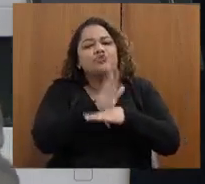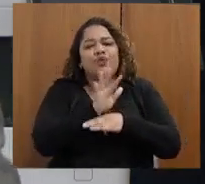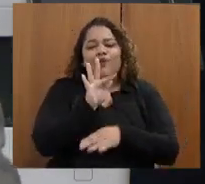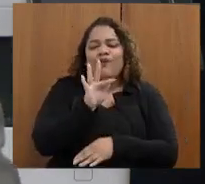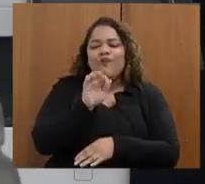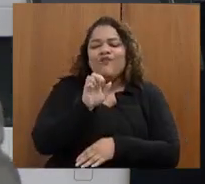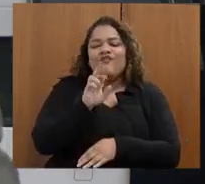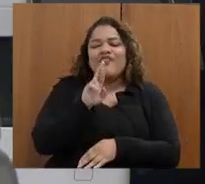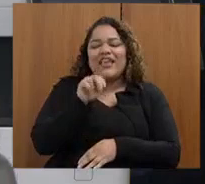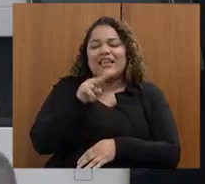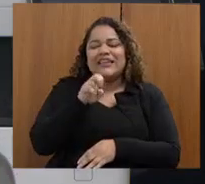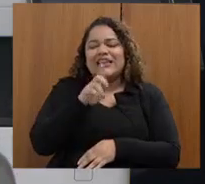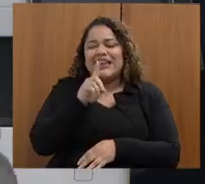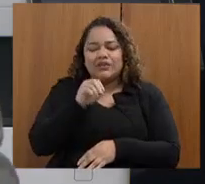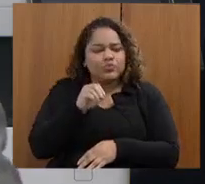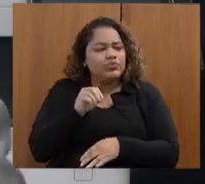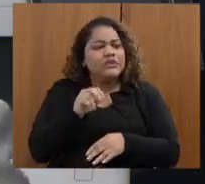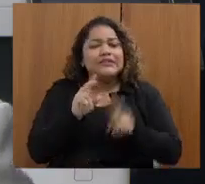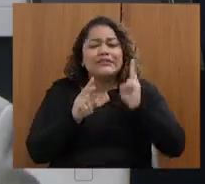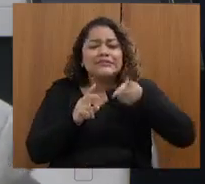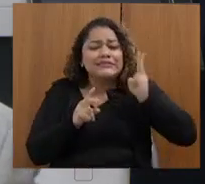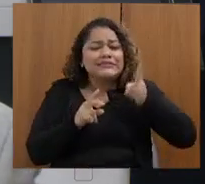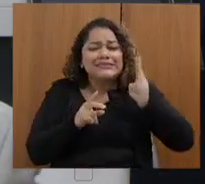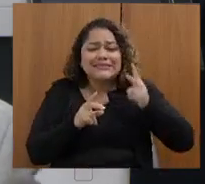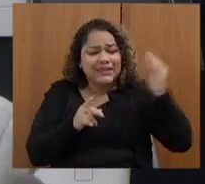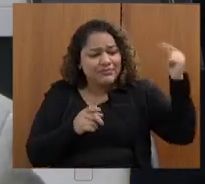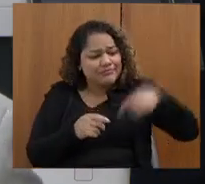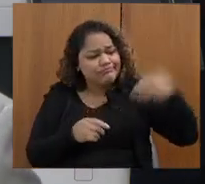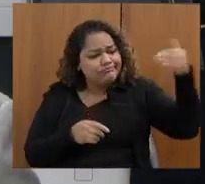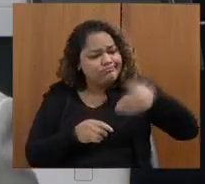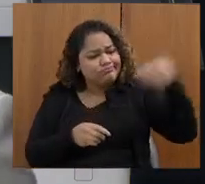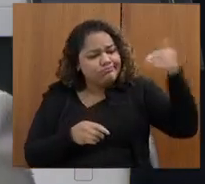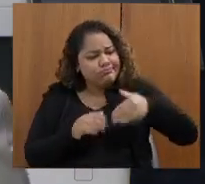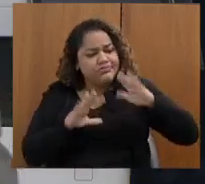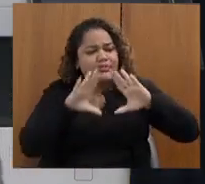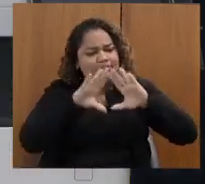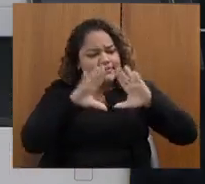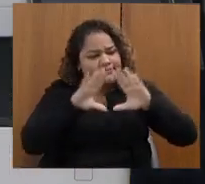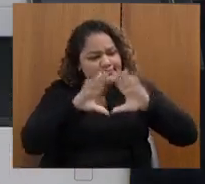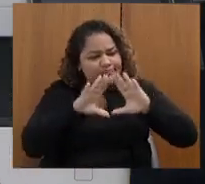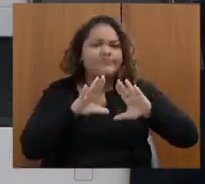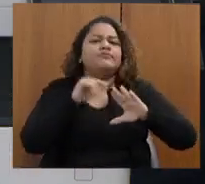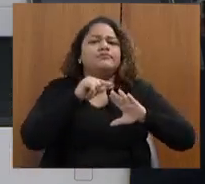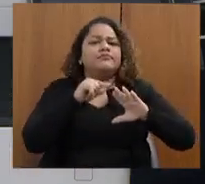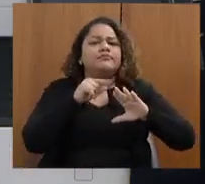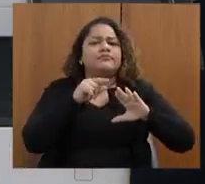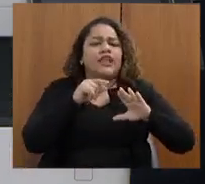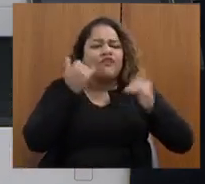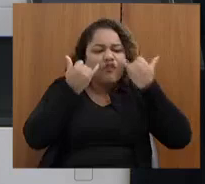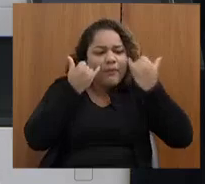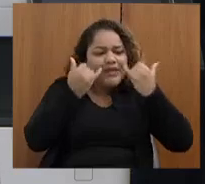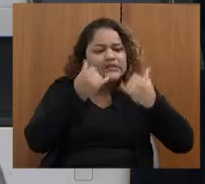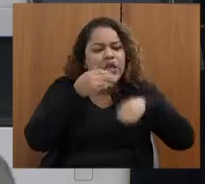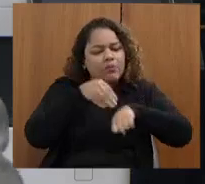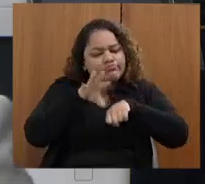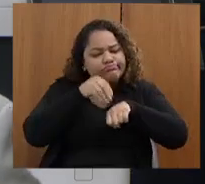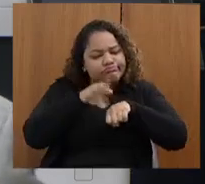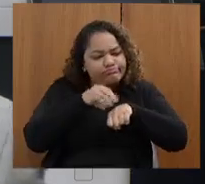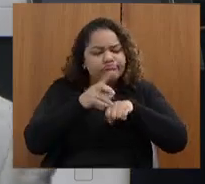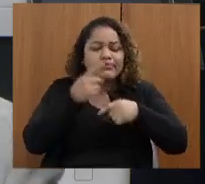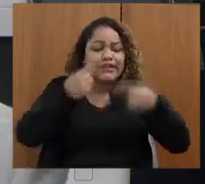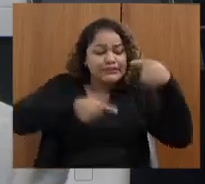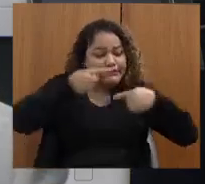Assembleia Legislativa trazendo informações enfrentando o bom debate às vezes até debates difíceis